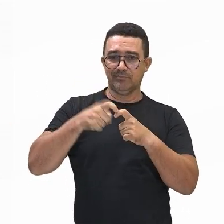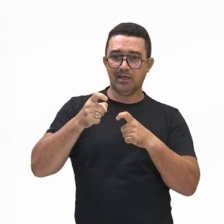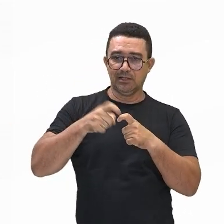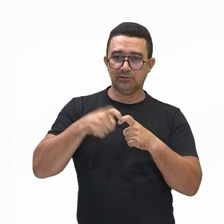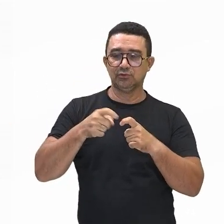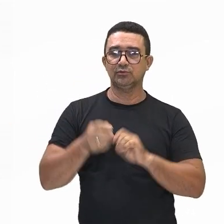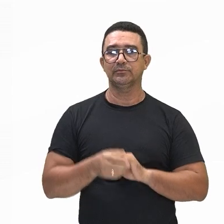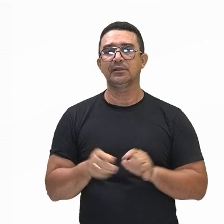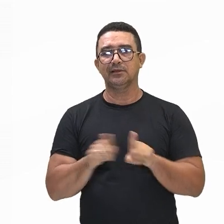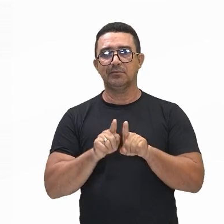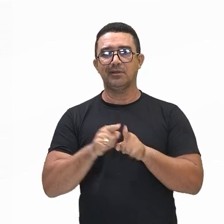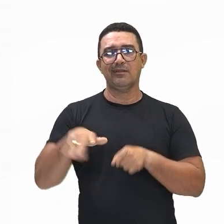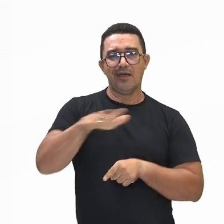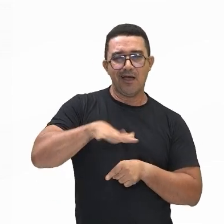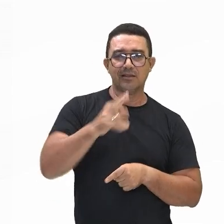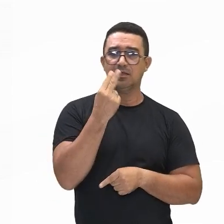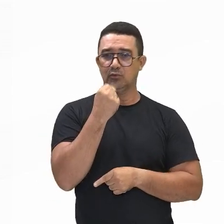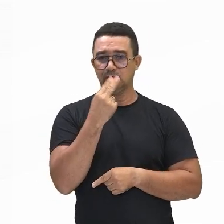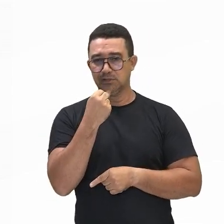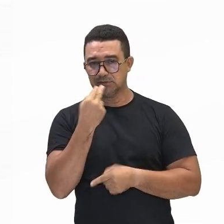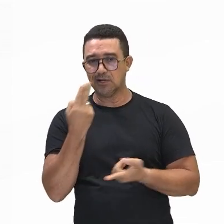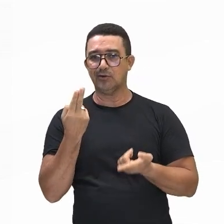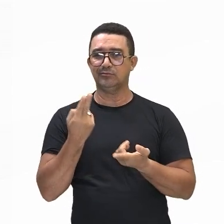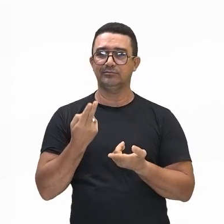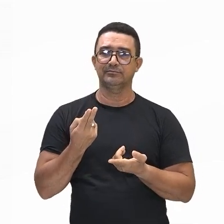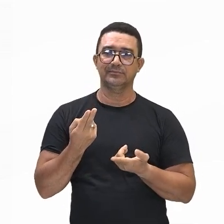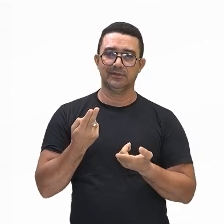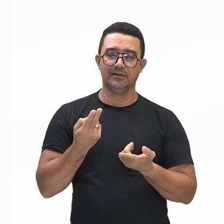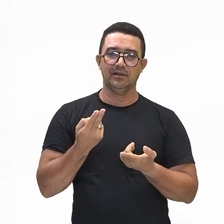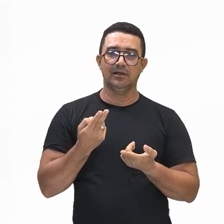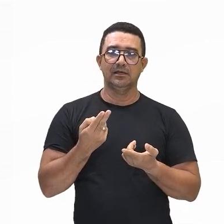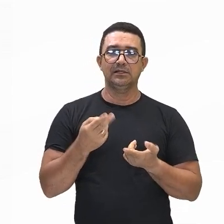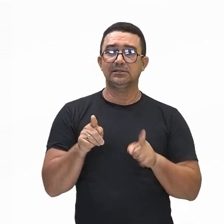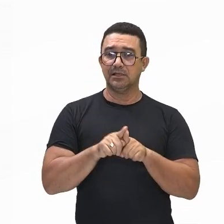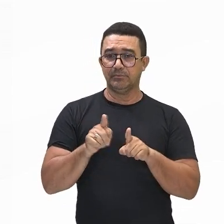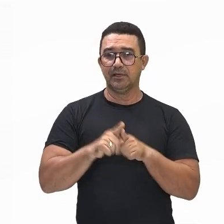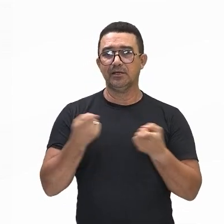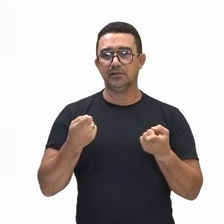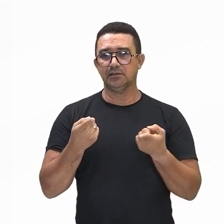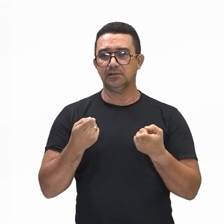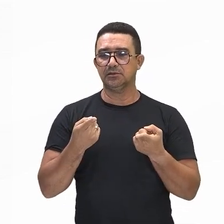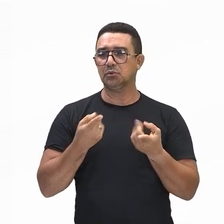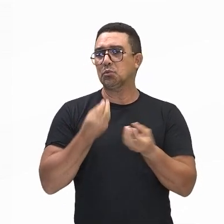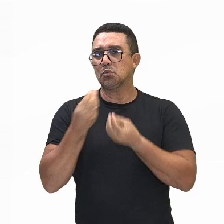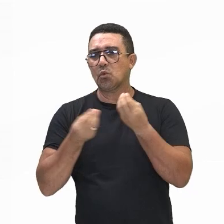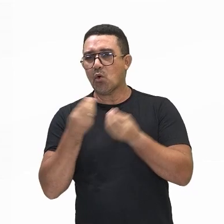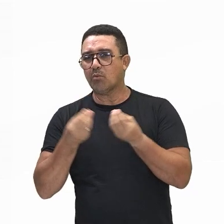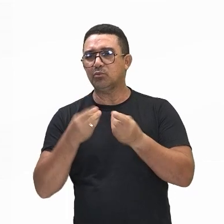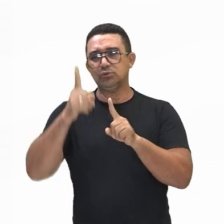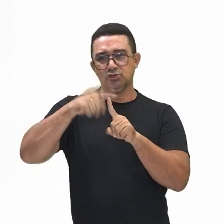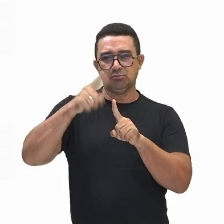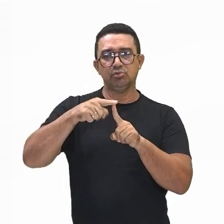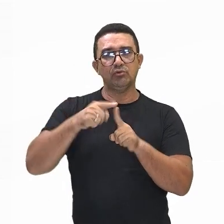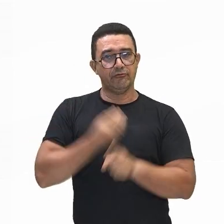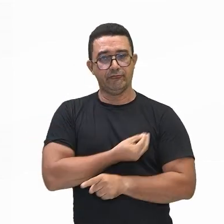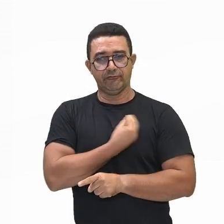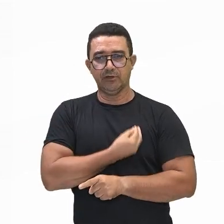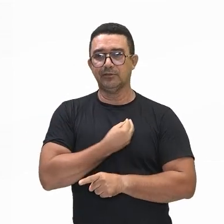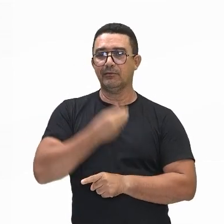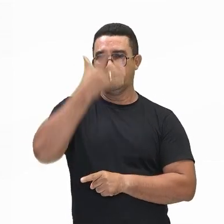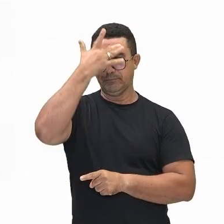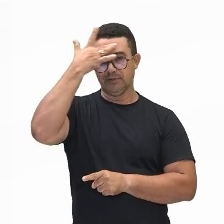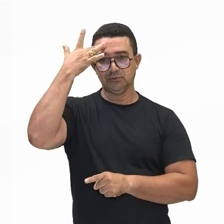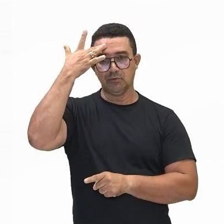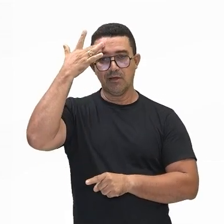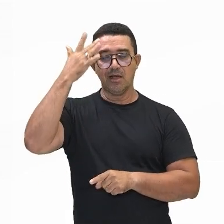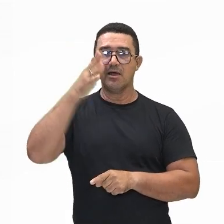nisso daí, a parte da nutrição, que pega a alimentação, e também, de um modo geral, as condições de vida de uma população, onde normalmente,